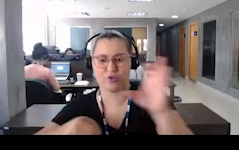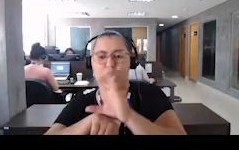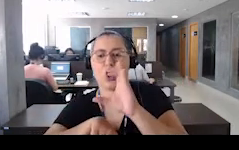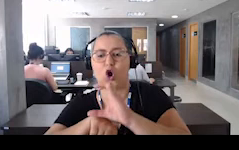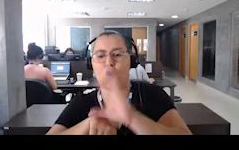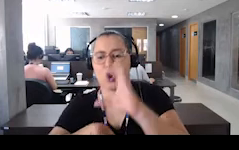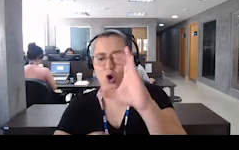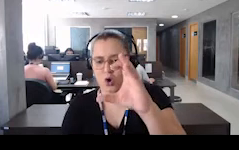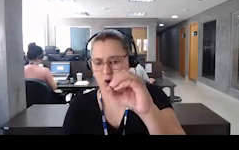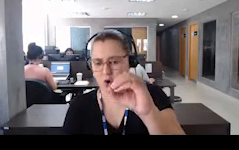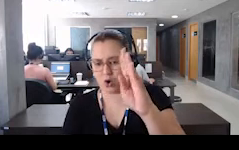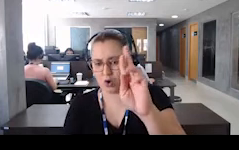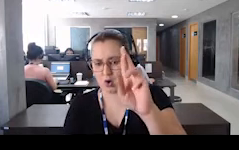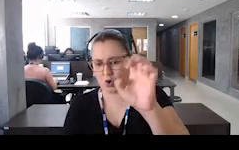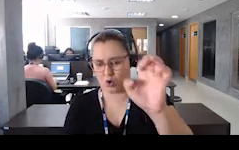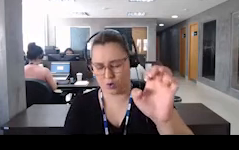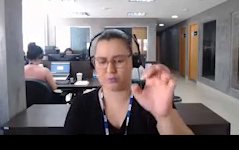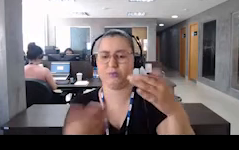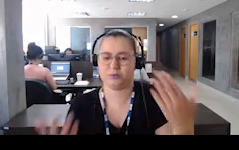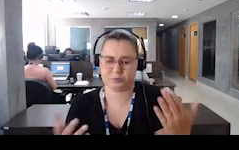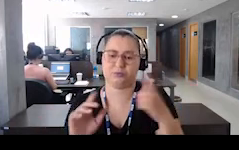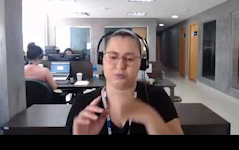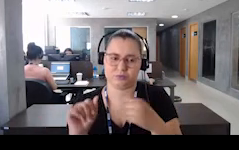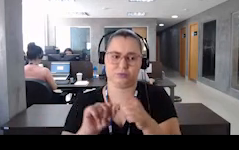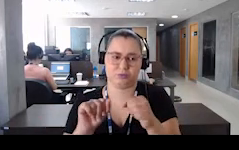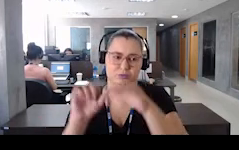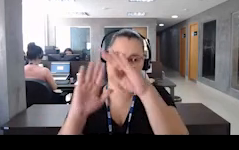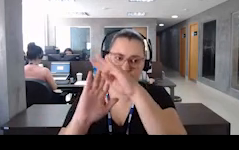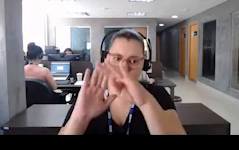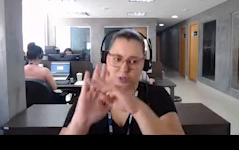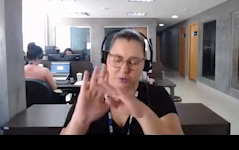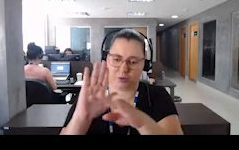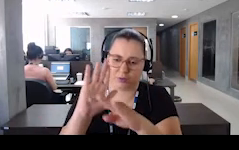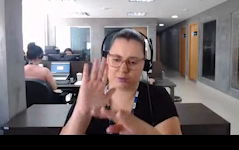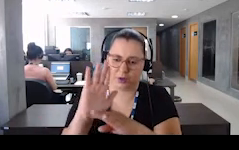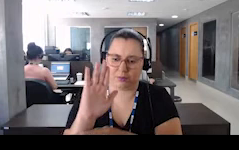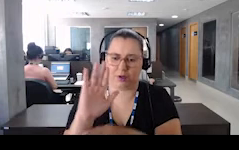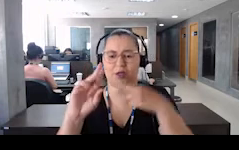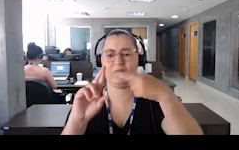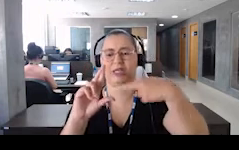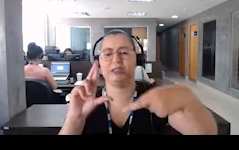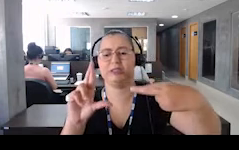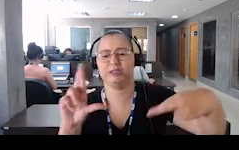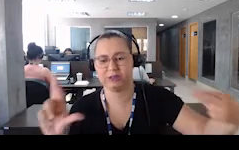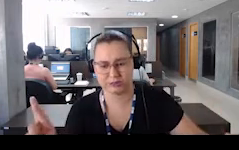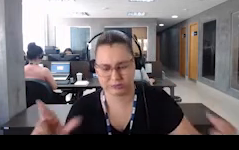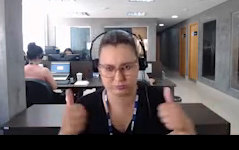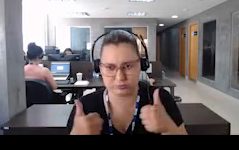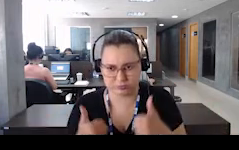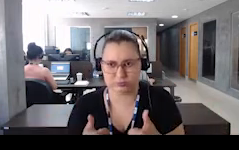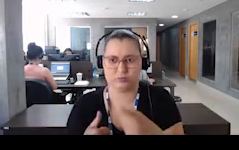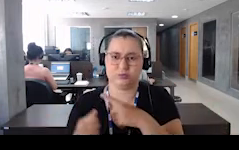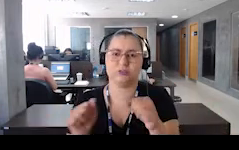Então, na web passada, eu fiz o passo a passo aí com vocês para poder calcular, né,